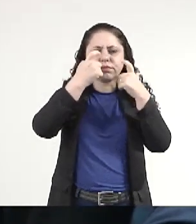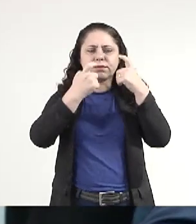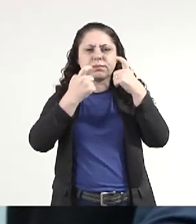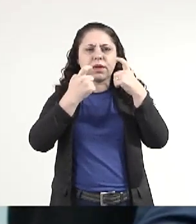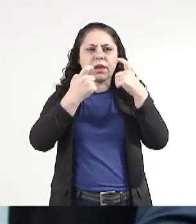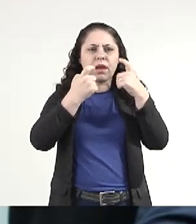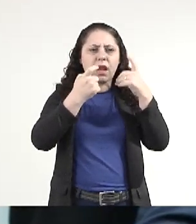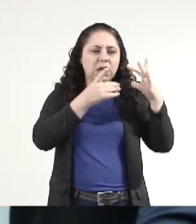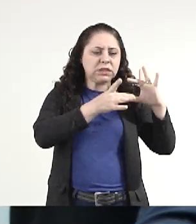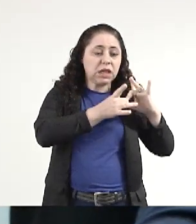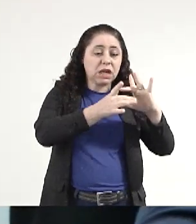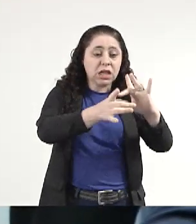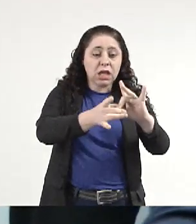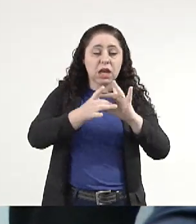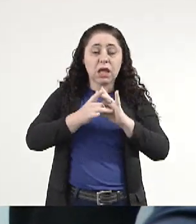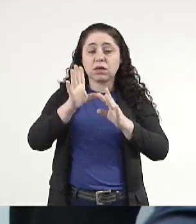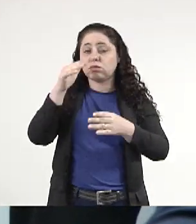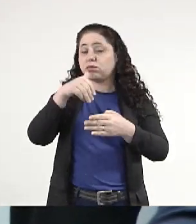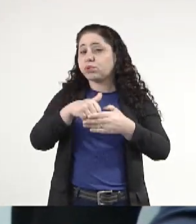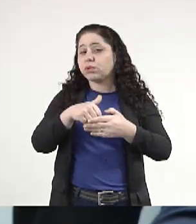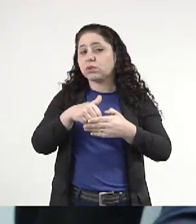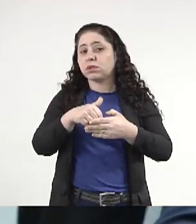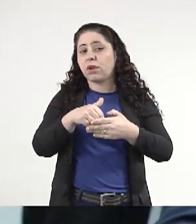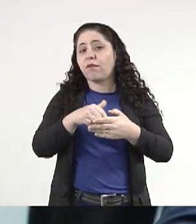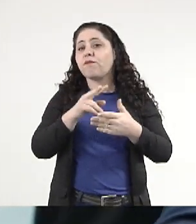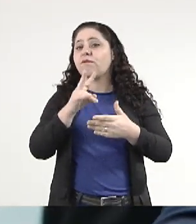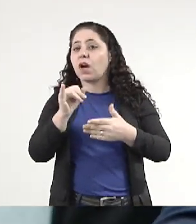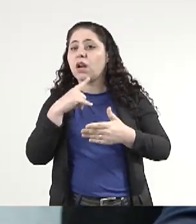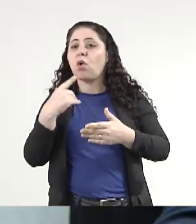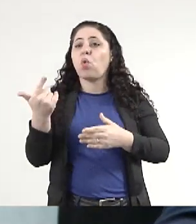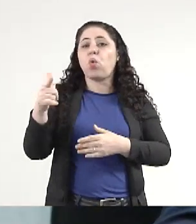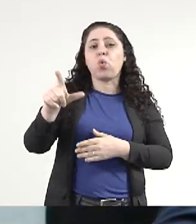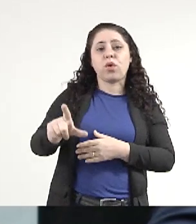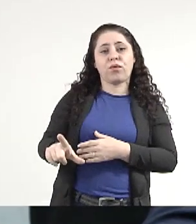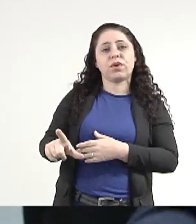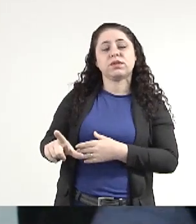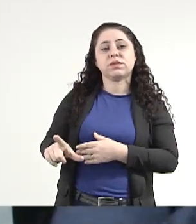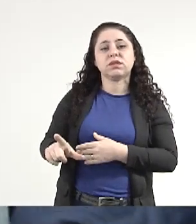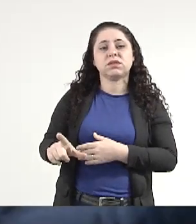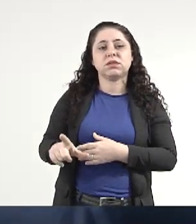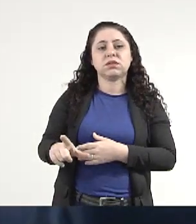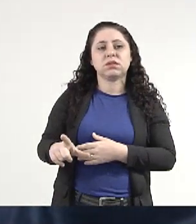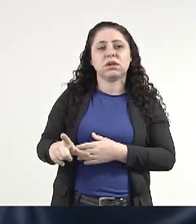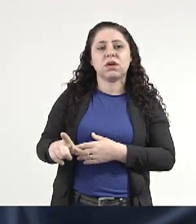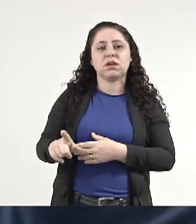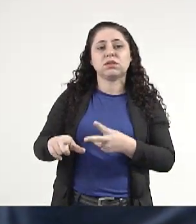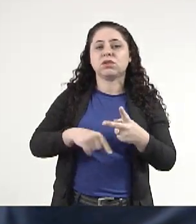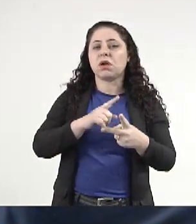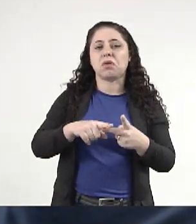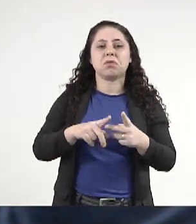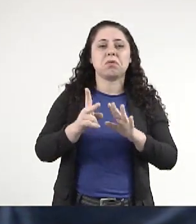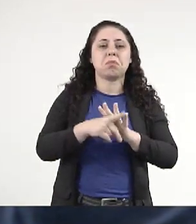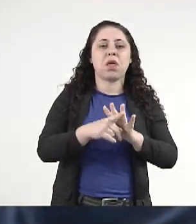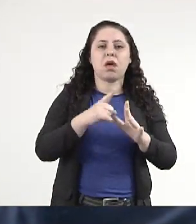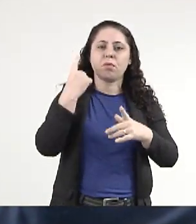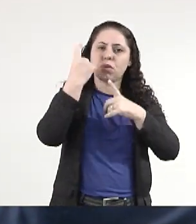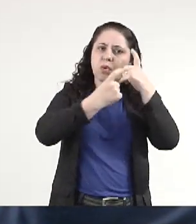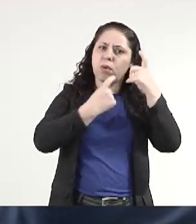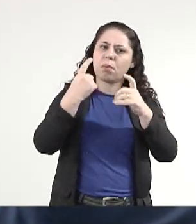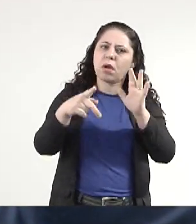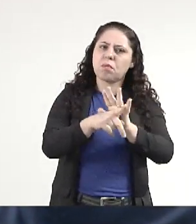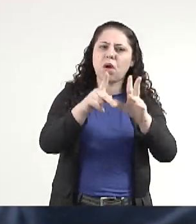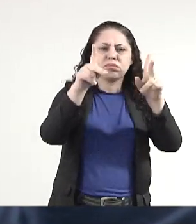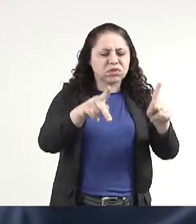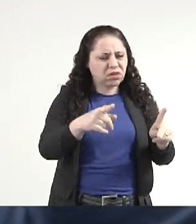com o estabelecimento de um processo que o levará à reeleição e deixa para segundo plano a preocupação